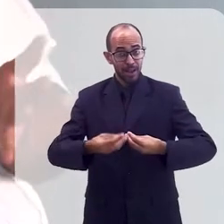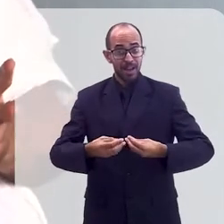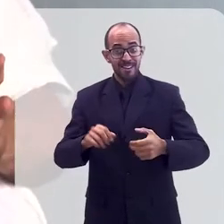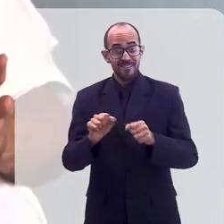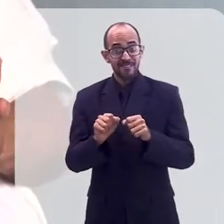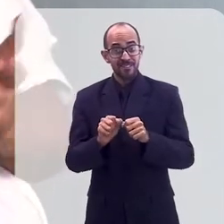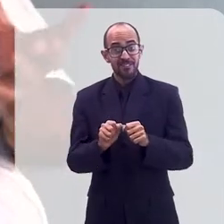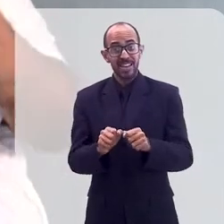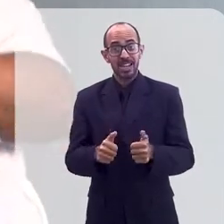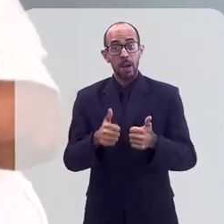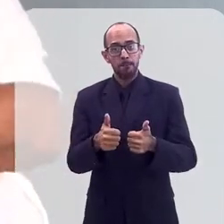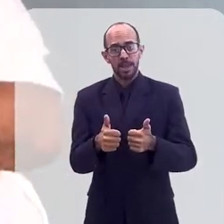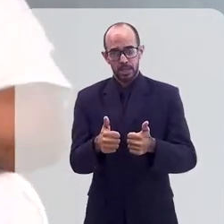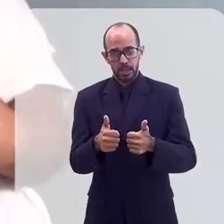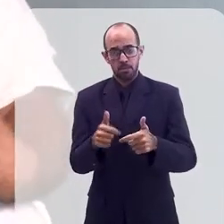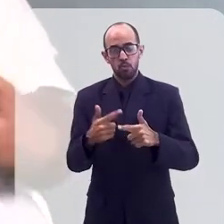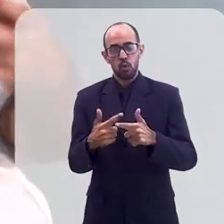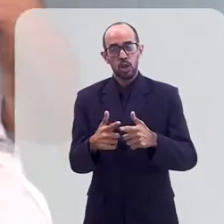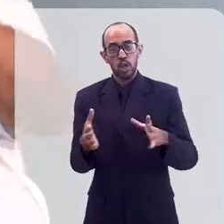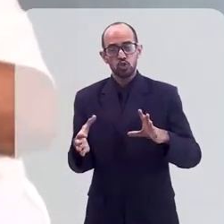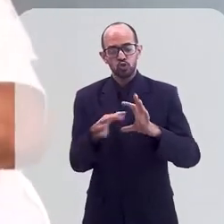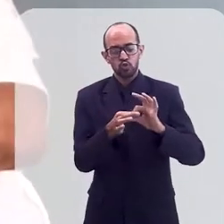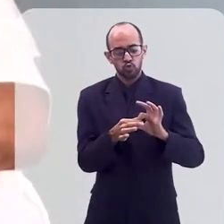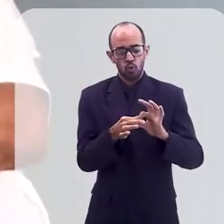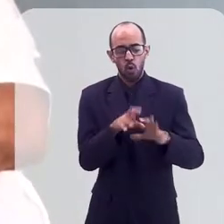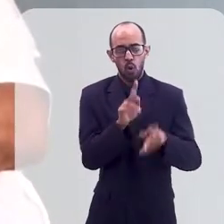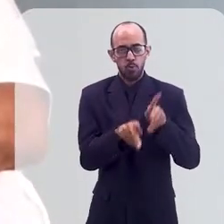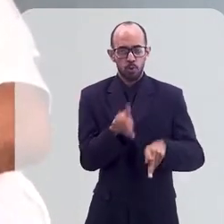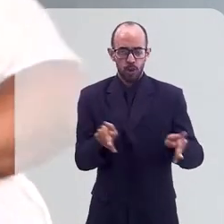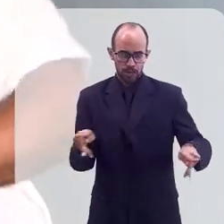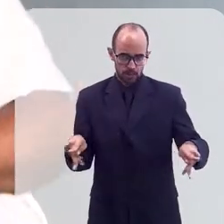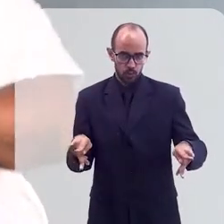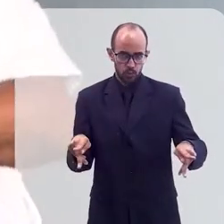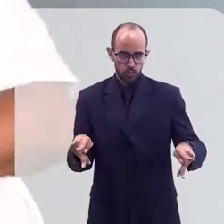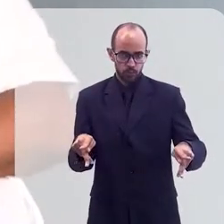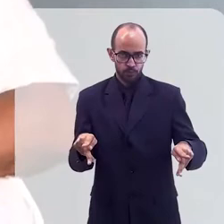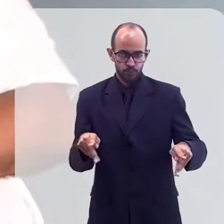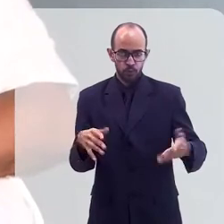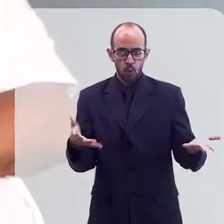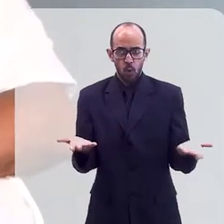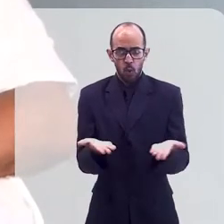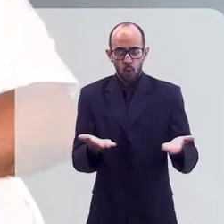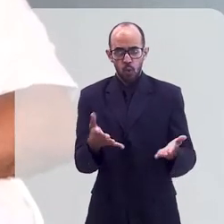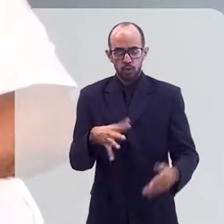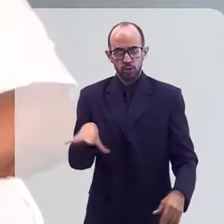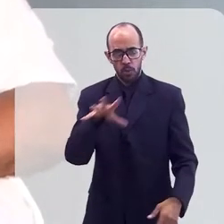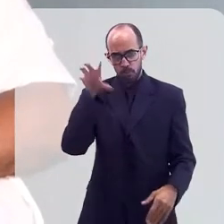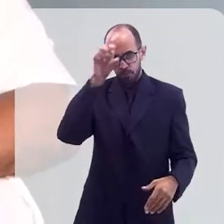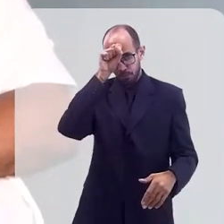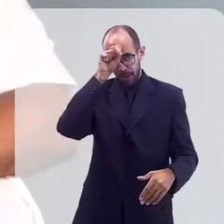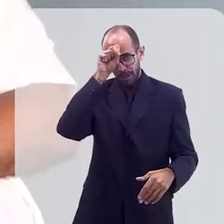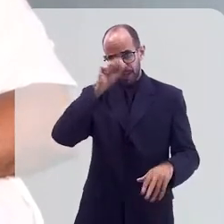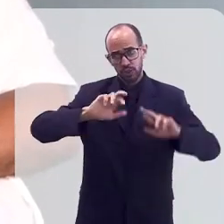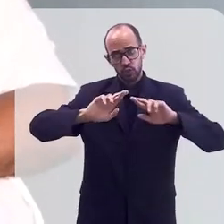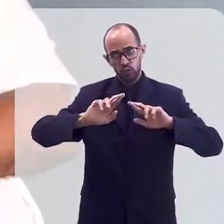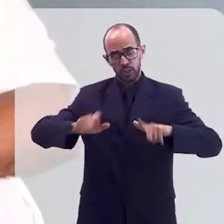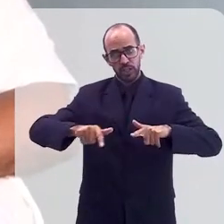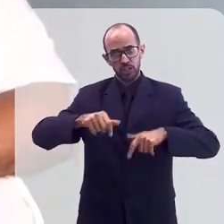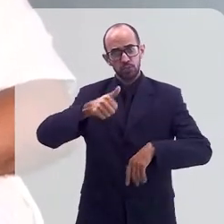bem feita, porque uniu o povo, agregou um povo. Hoje a Umbanda não se mostra tanto como foi